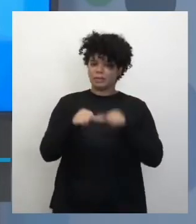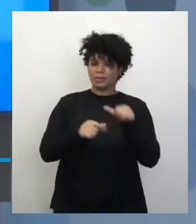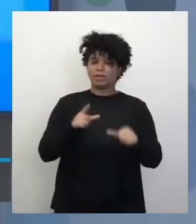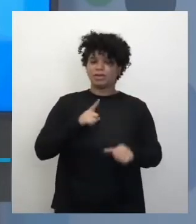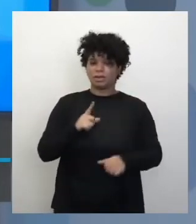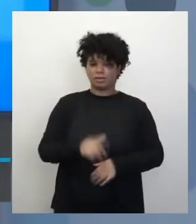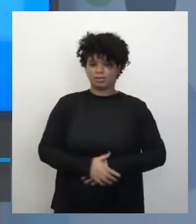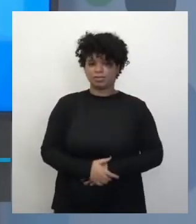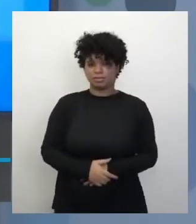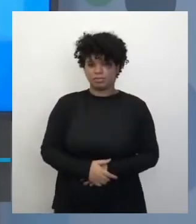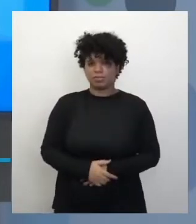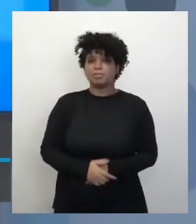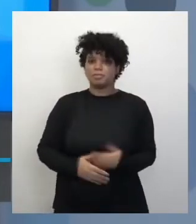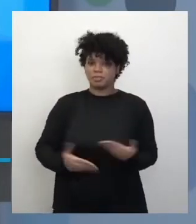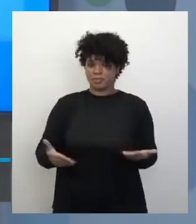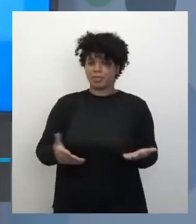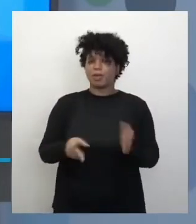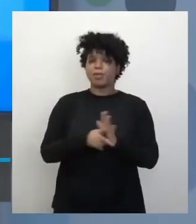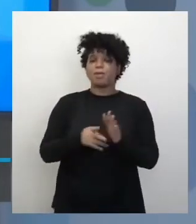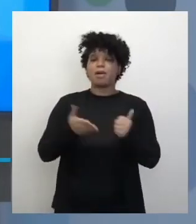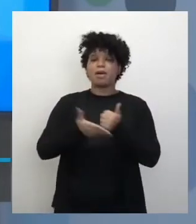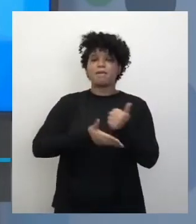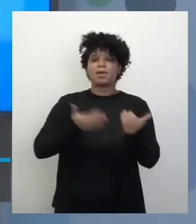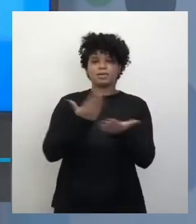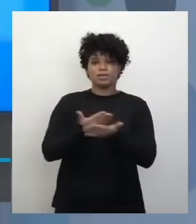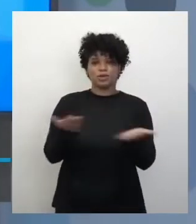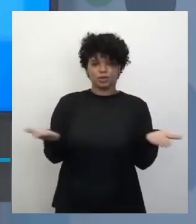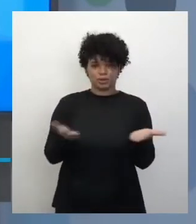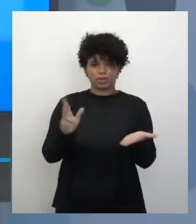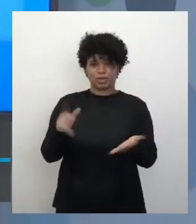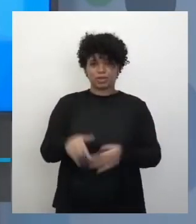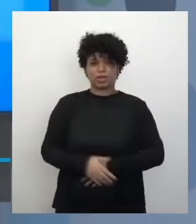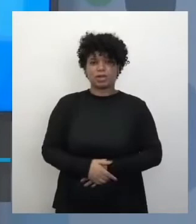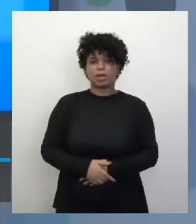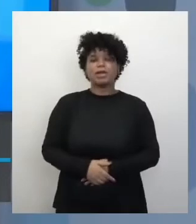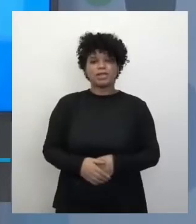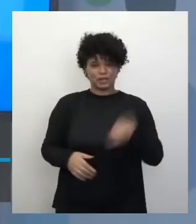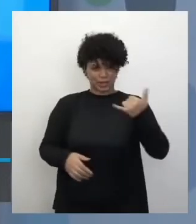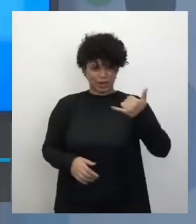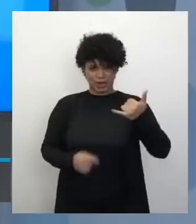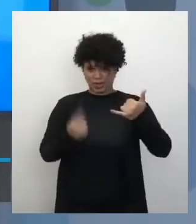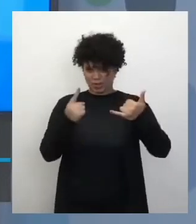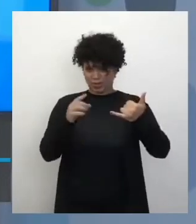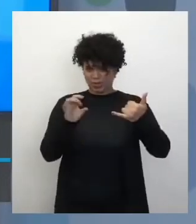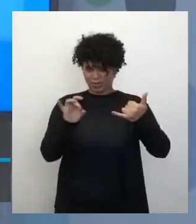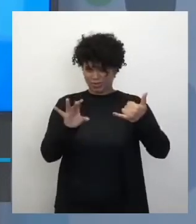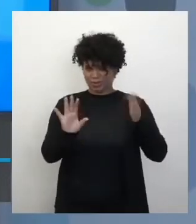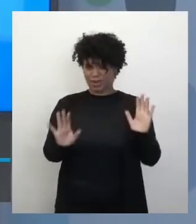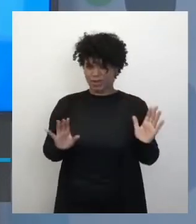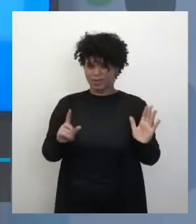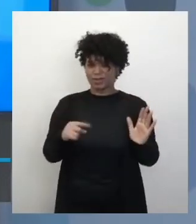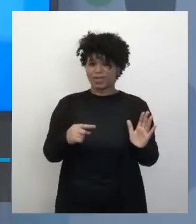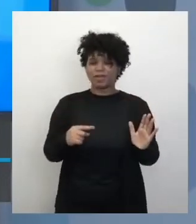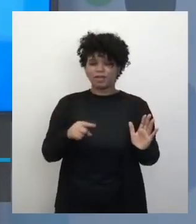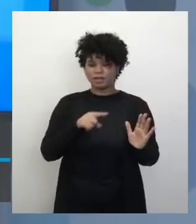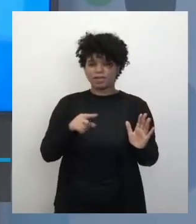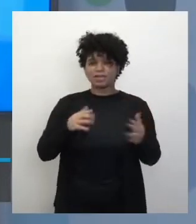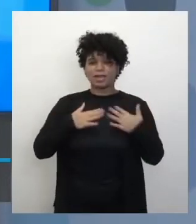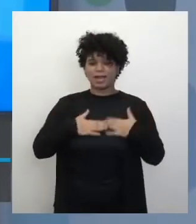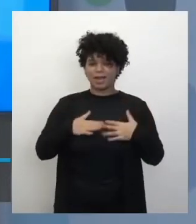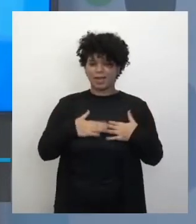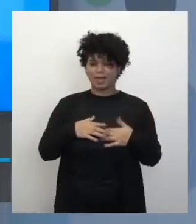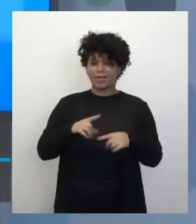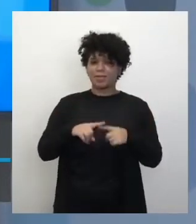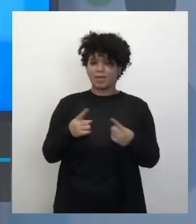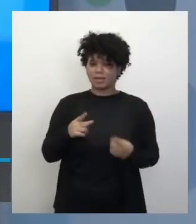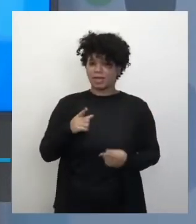tal. Isso é o que vai ser a base da nossa aula de hoje. Vamos lá, falar do celular foi só uma deixadinha para poder ficar bem calmo, mas a gente vai tratar